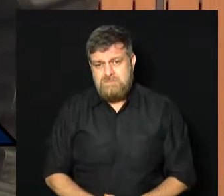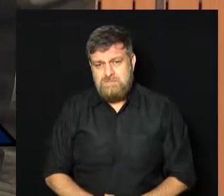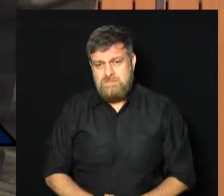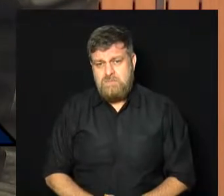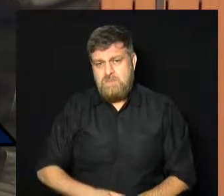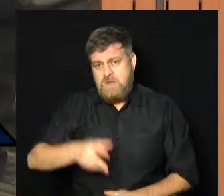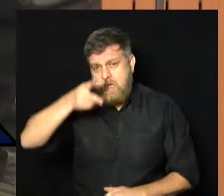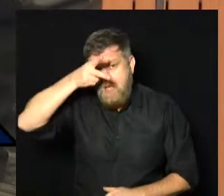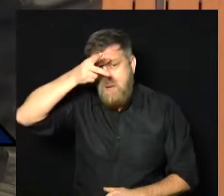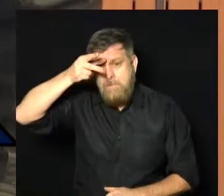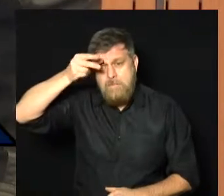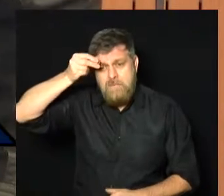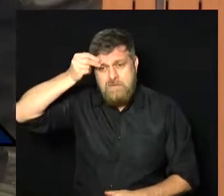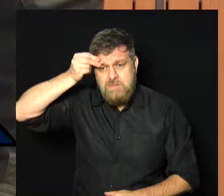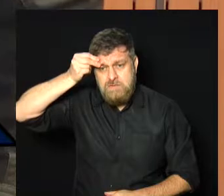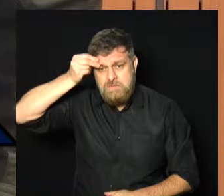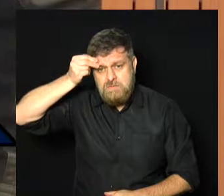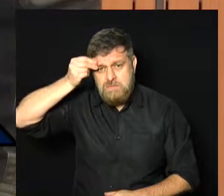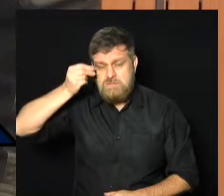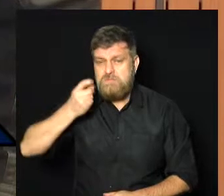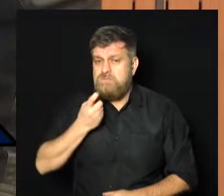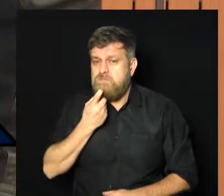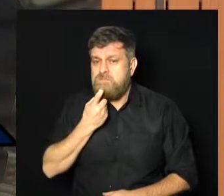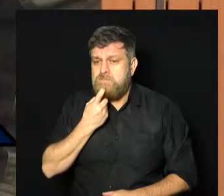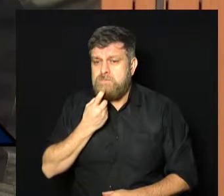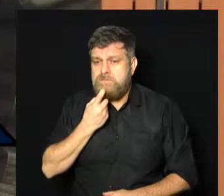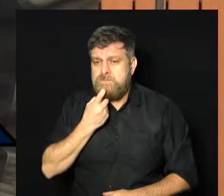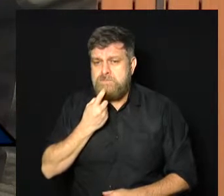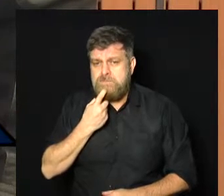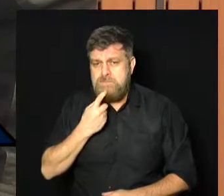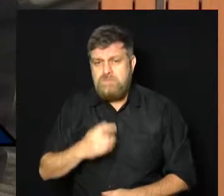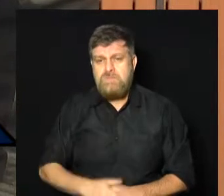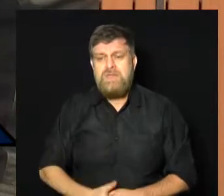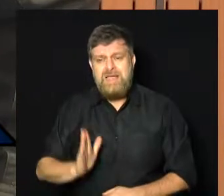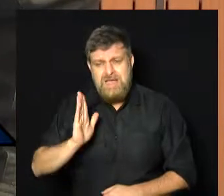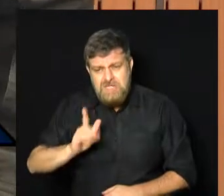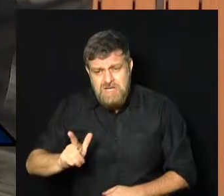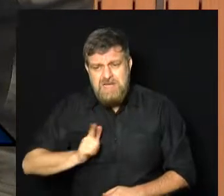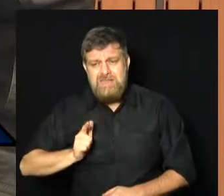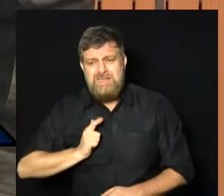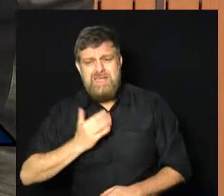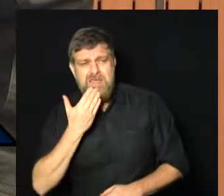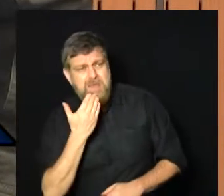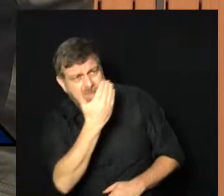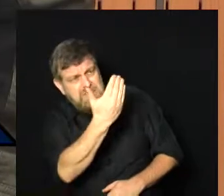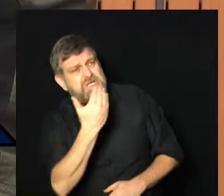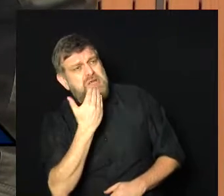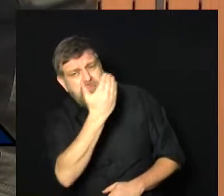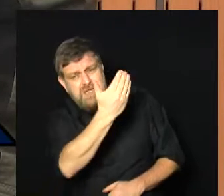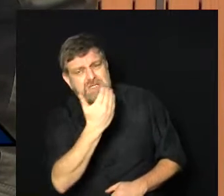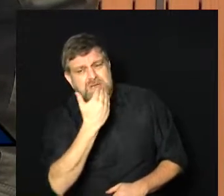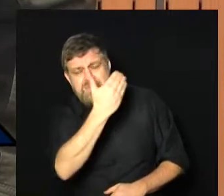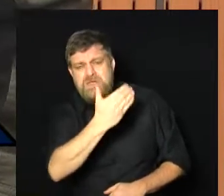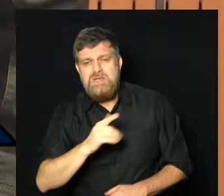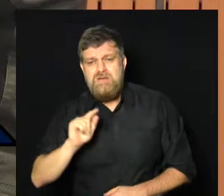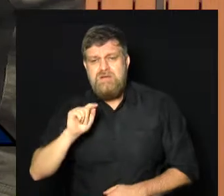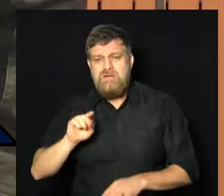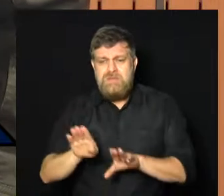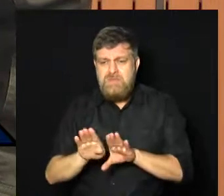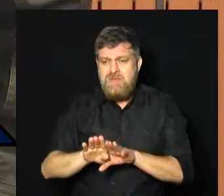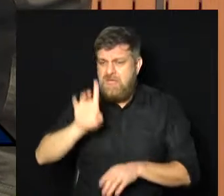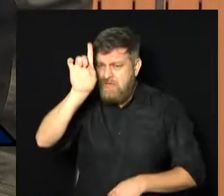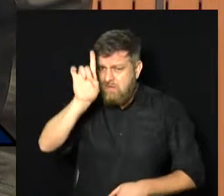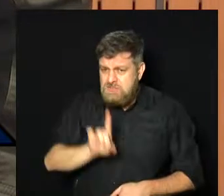Prefeitura Municipal teve indicações em relação aos verdadeiros e reais direitos